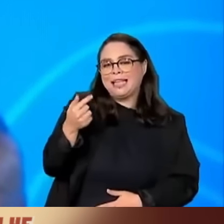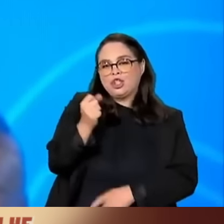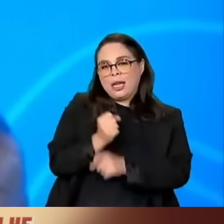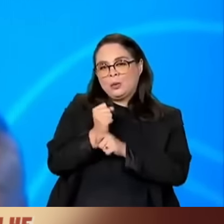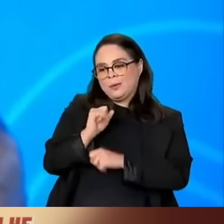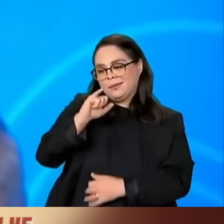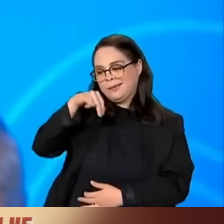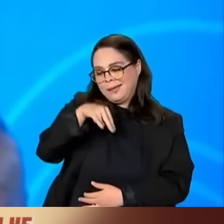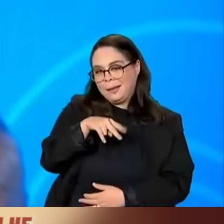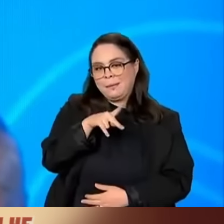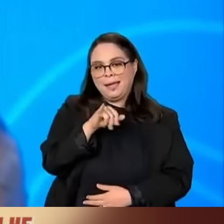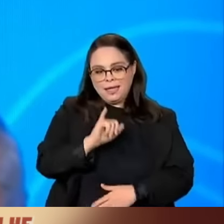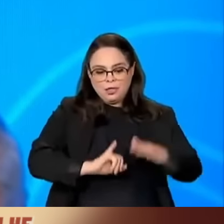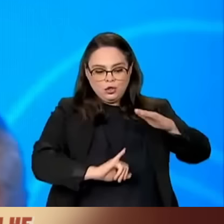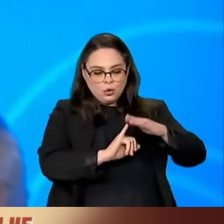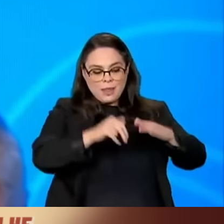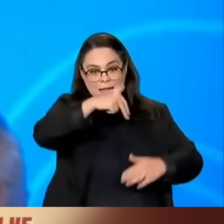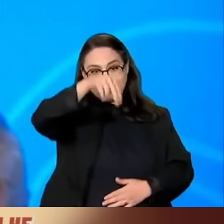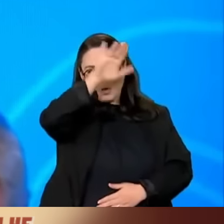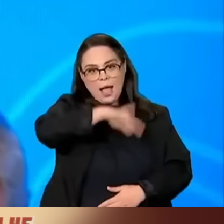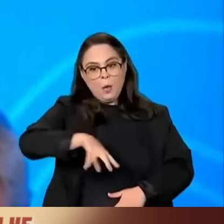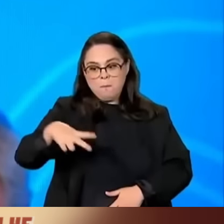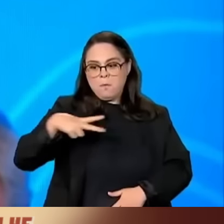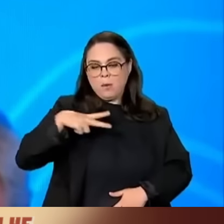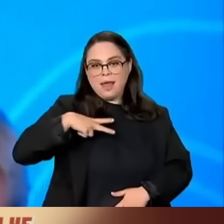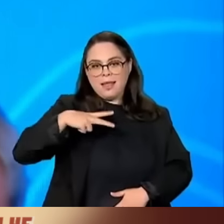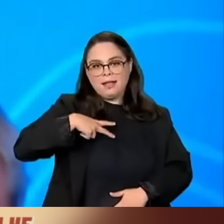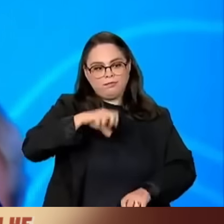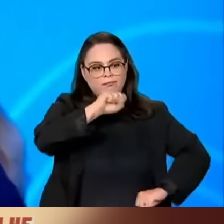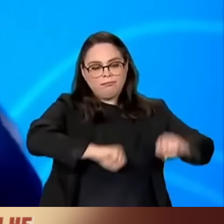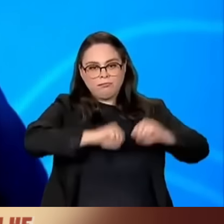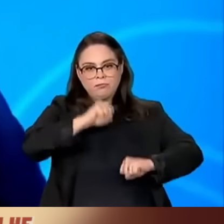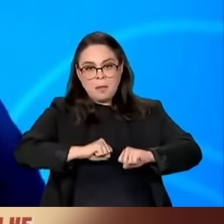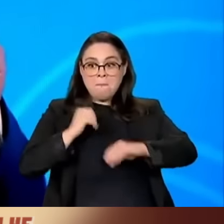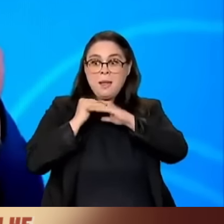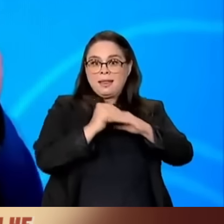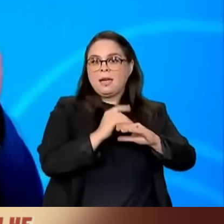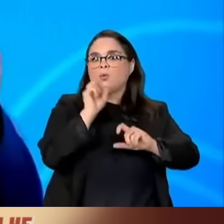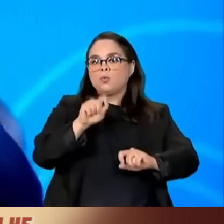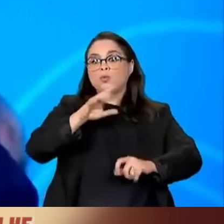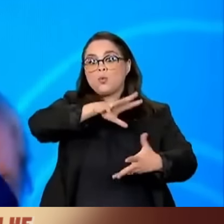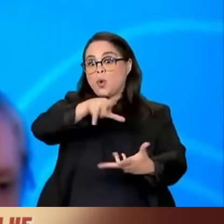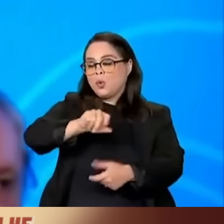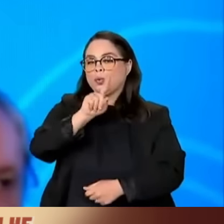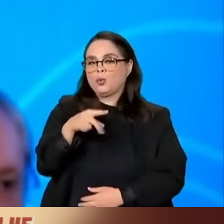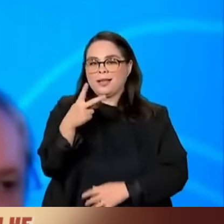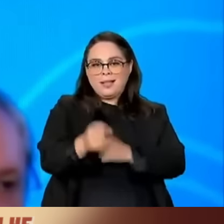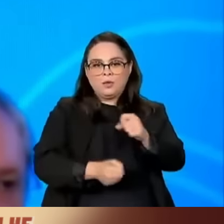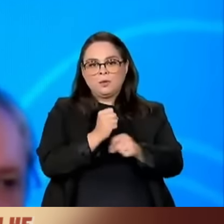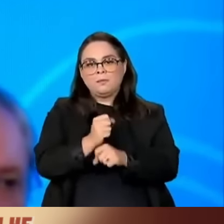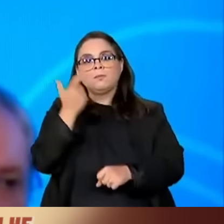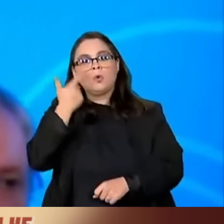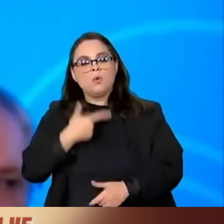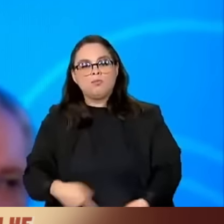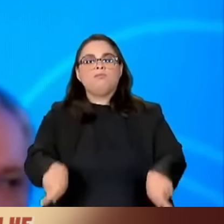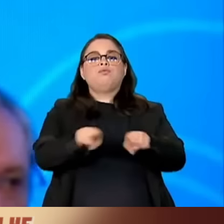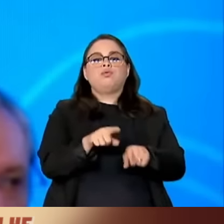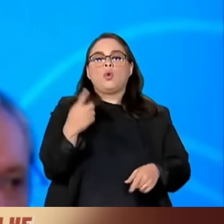INPI, Instituto Nacional de Propriedade Industrial. O padrão internacional é 2 anos. Nós reduzimos